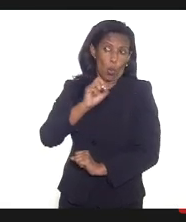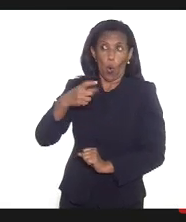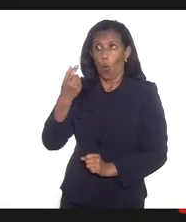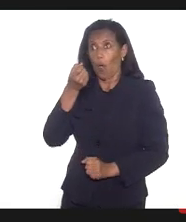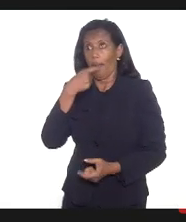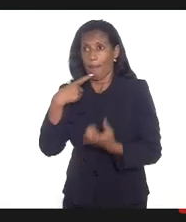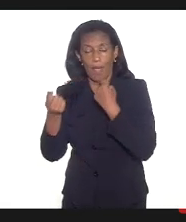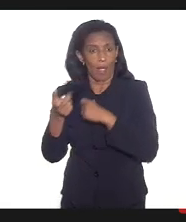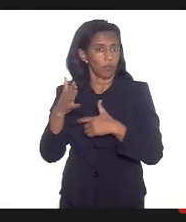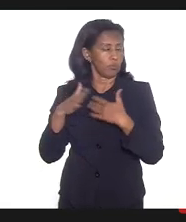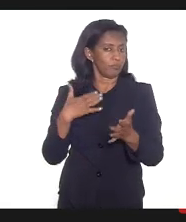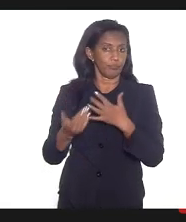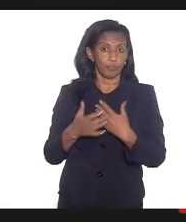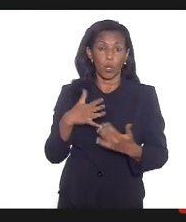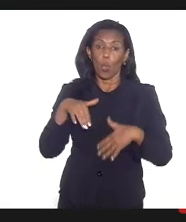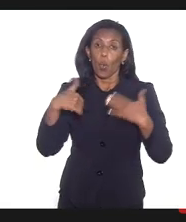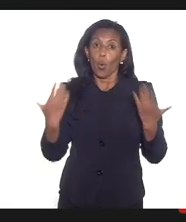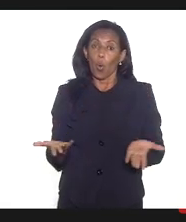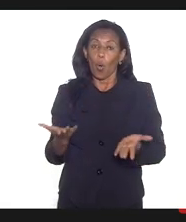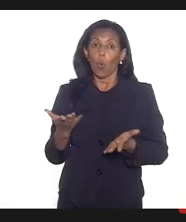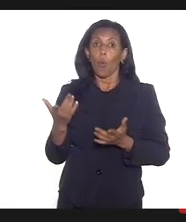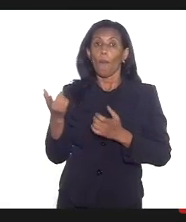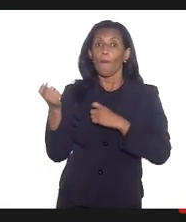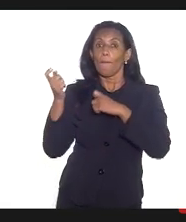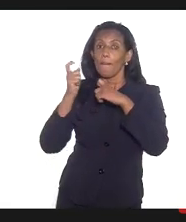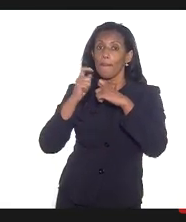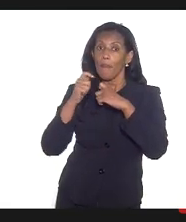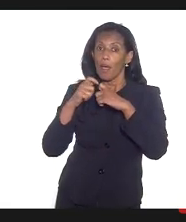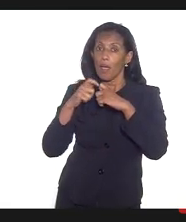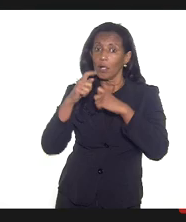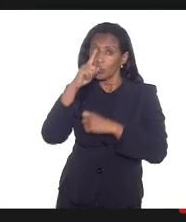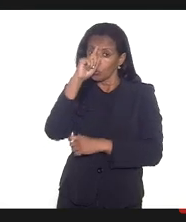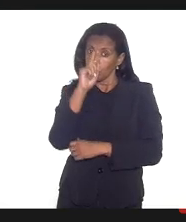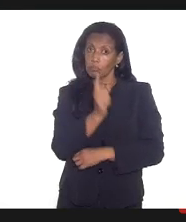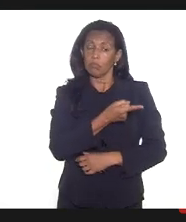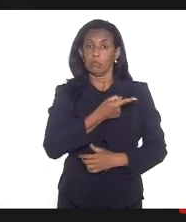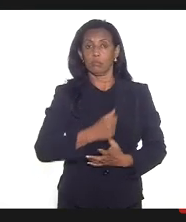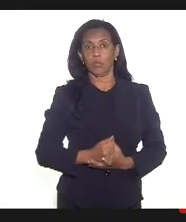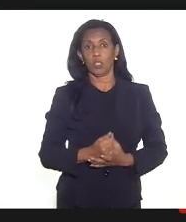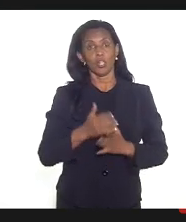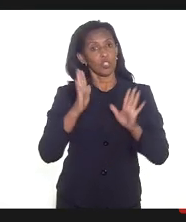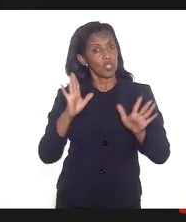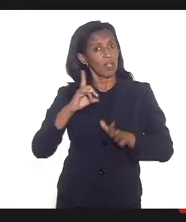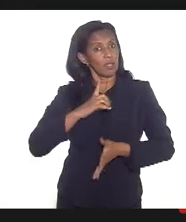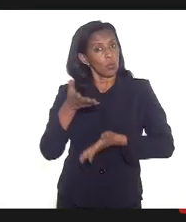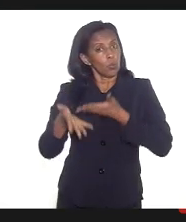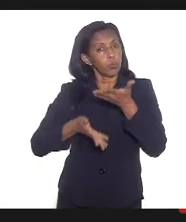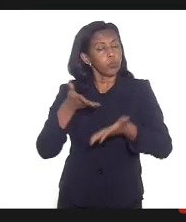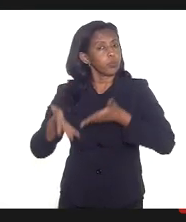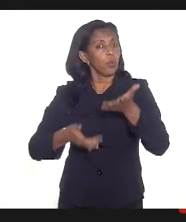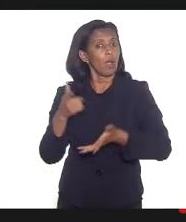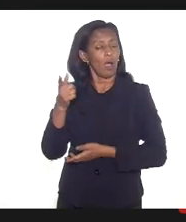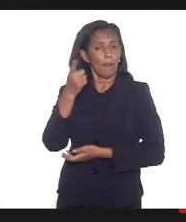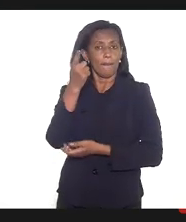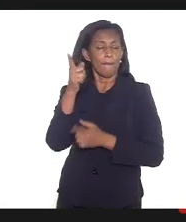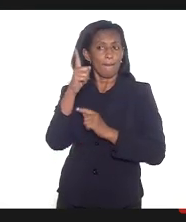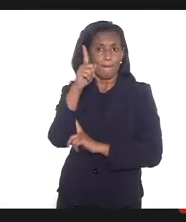medicamento ou vacina um Orientação médica e estava vendo uma Orientação médica geral